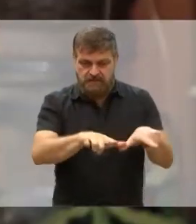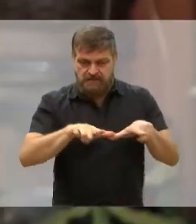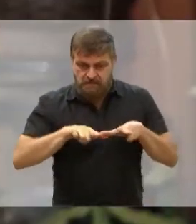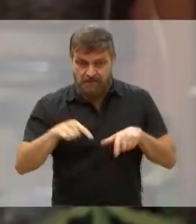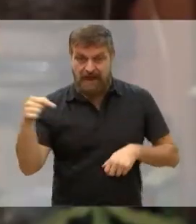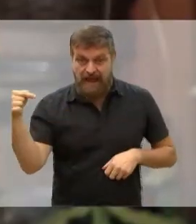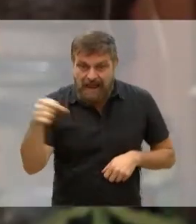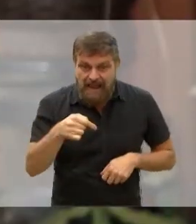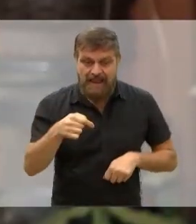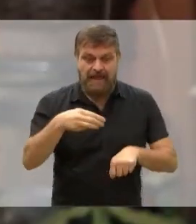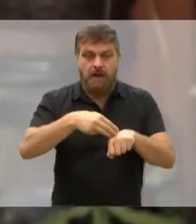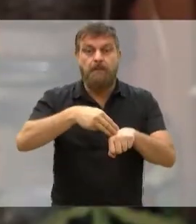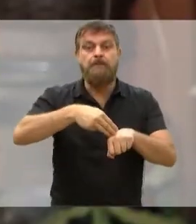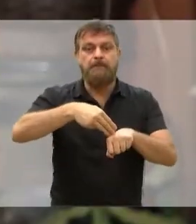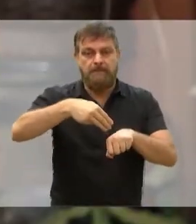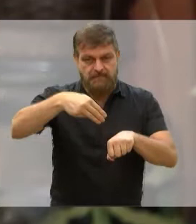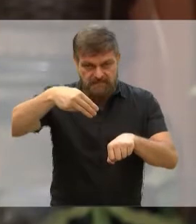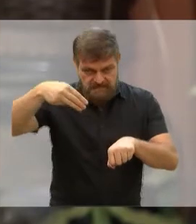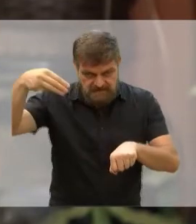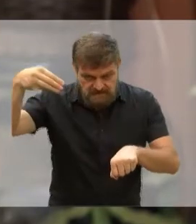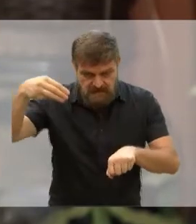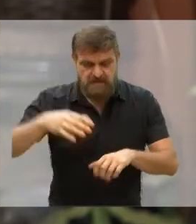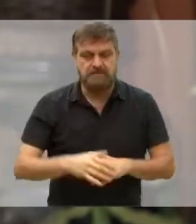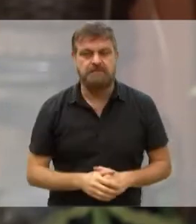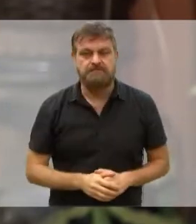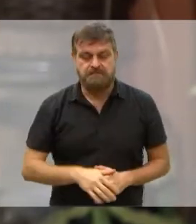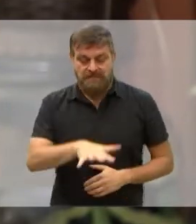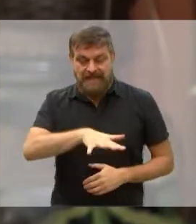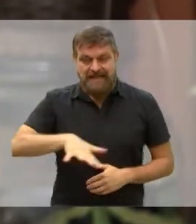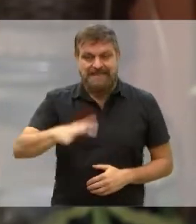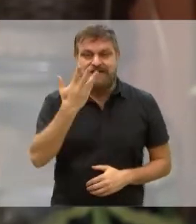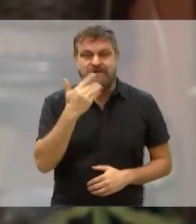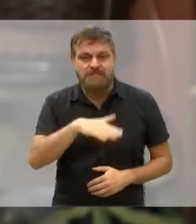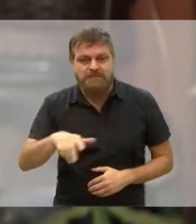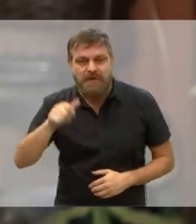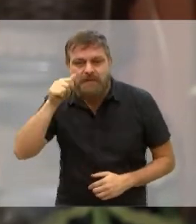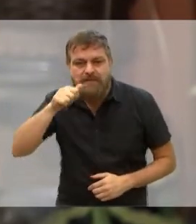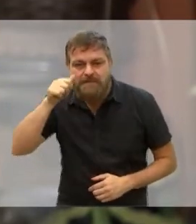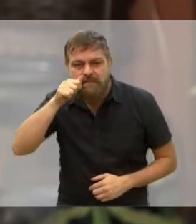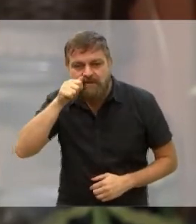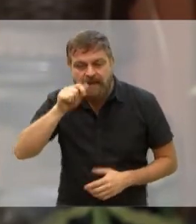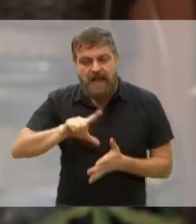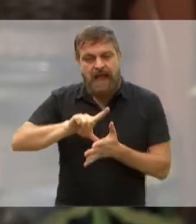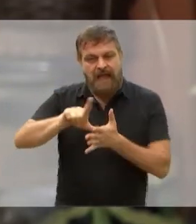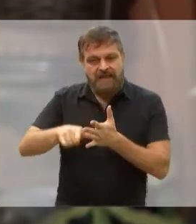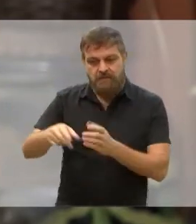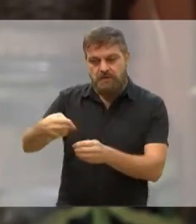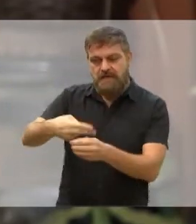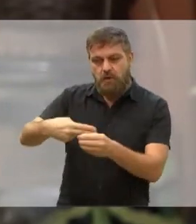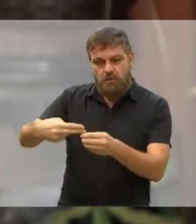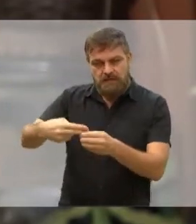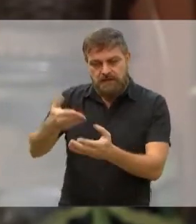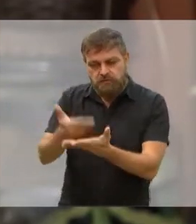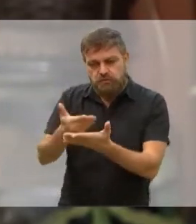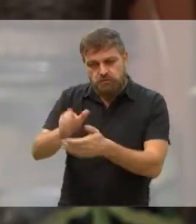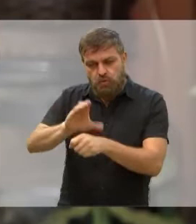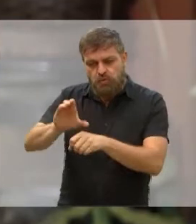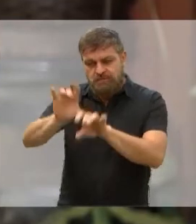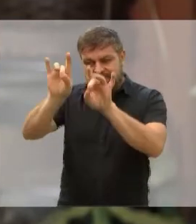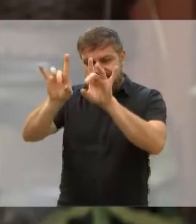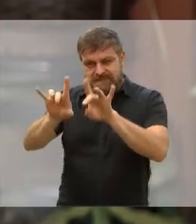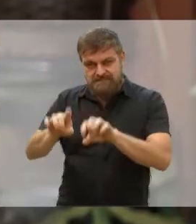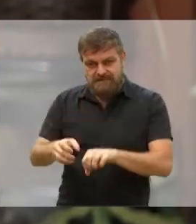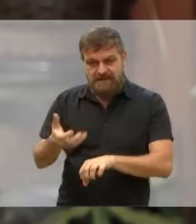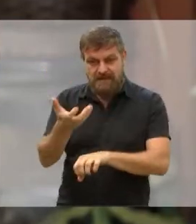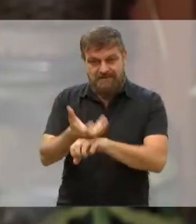na Unesp mesmo fez o seu mestrado em odontopediatria. Pela Unicamp ele fez uma especialização em atendimento